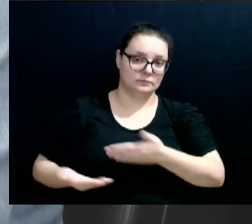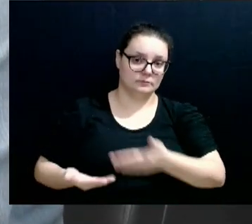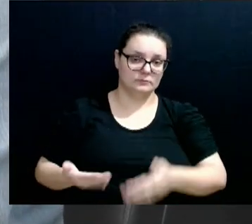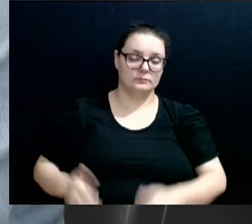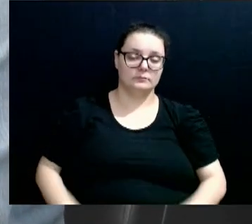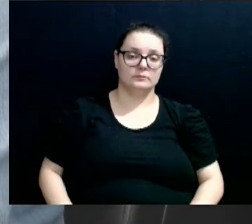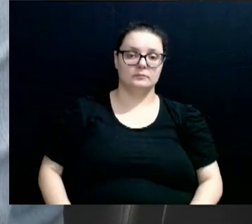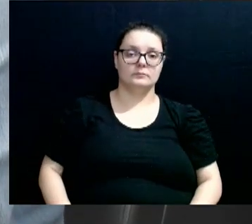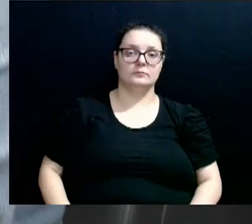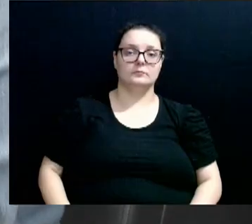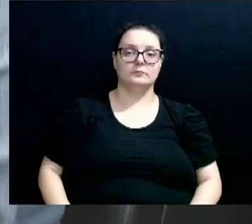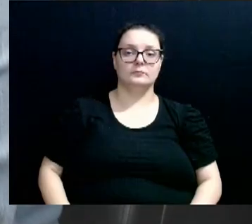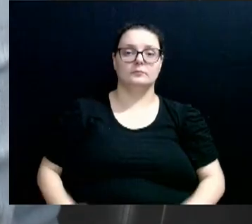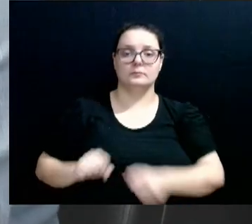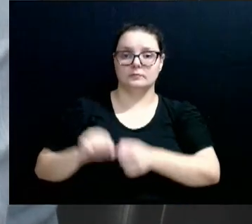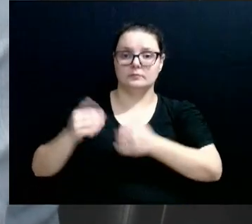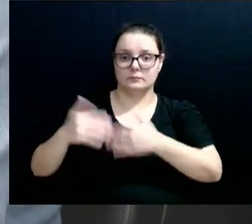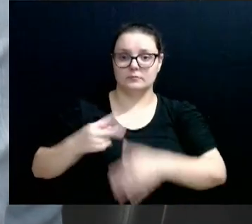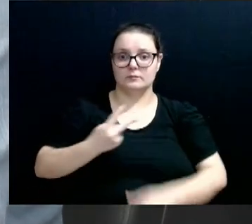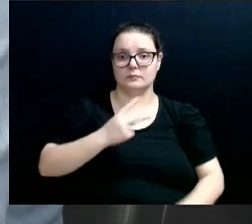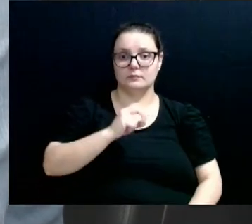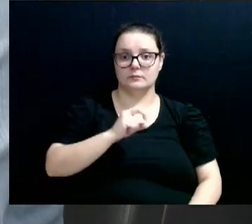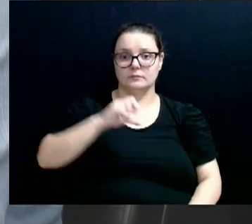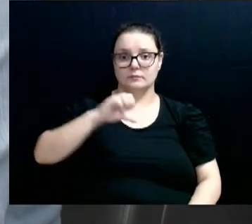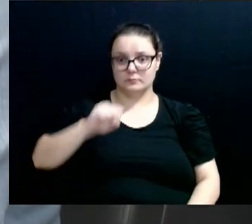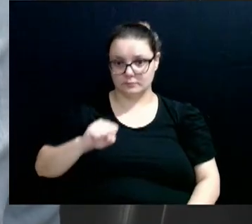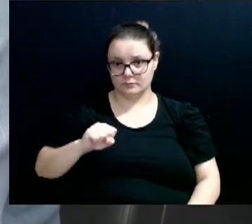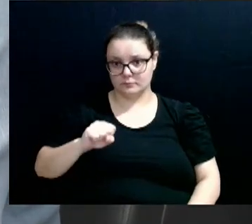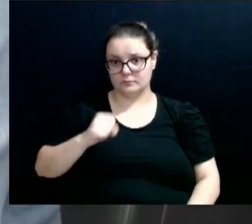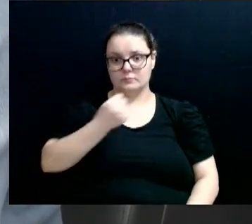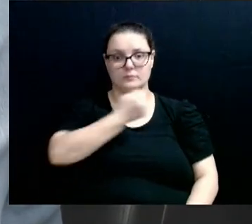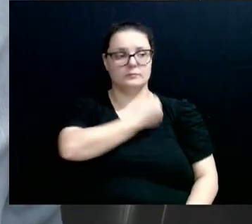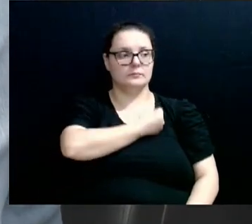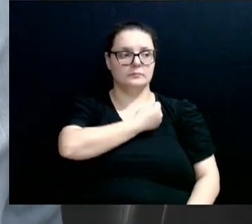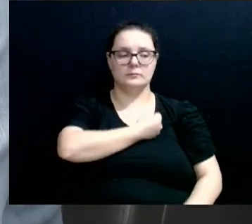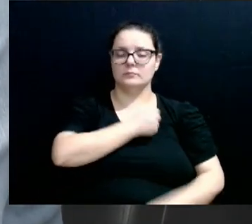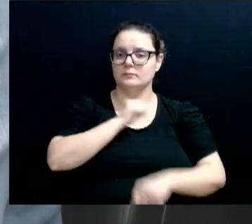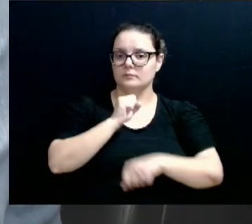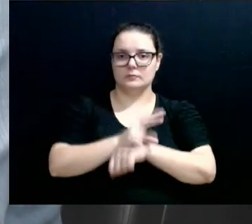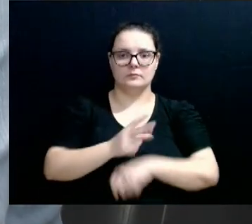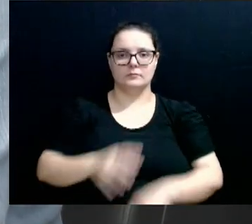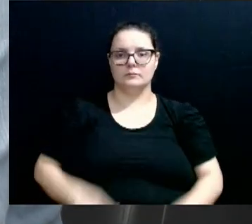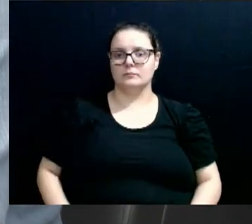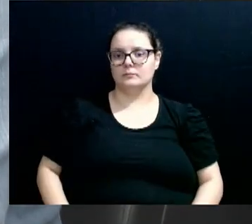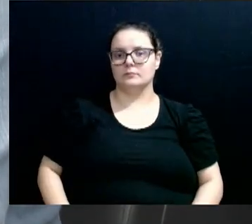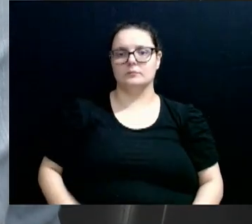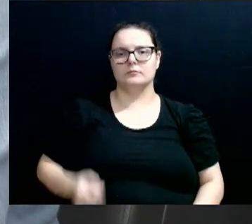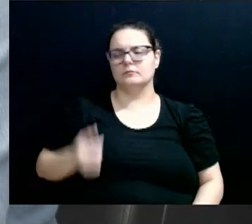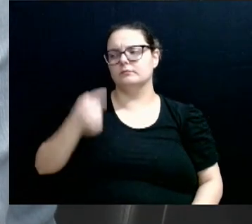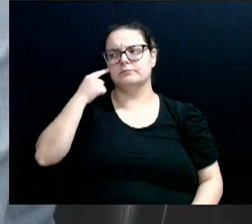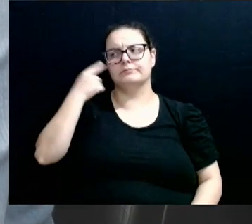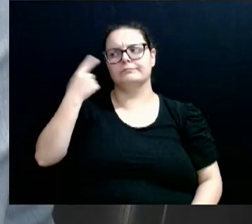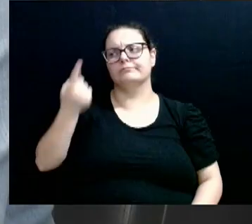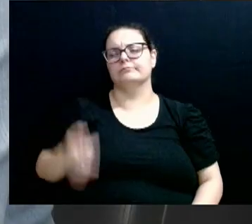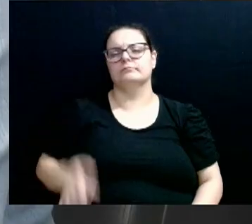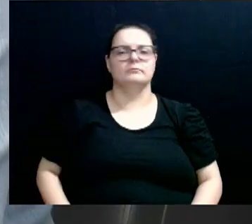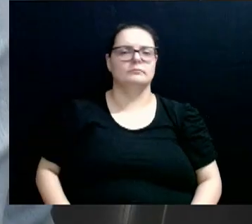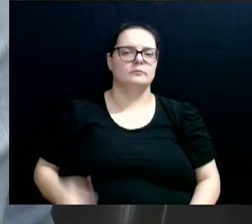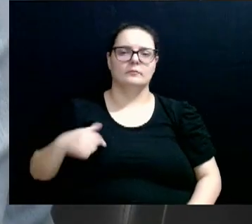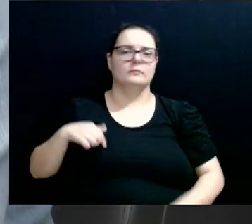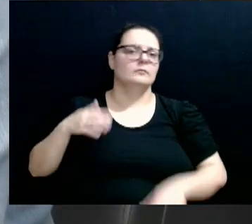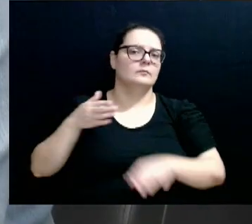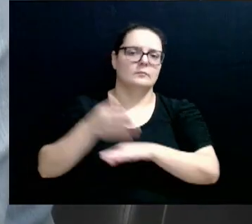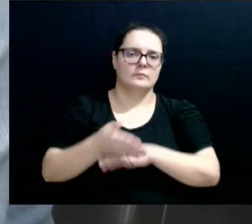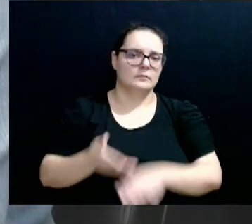concurso em 2008, era um número de vagas que eu tinha pouca pretensão de ingressar, né?